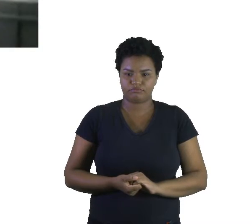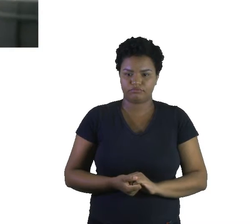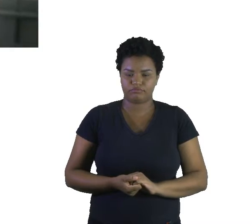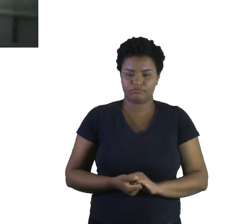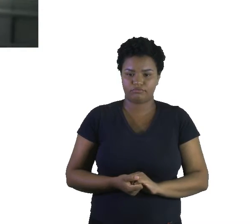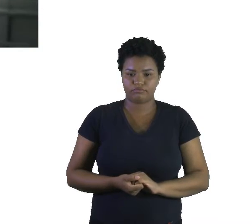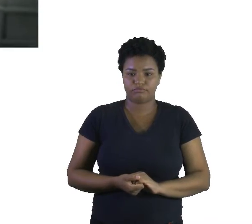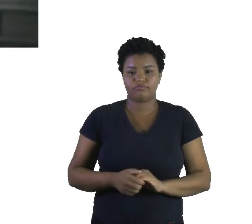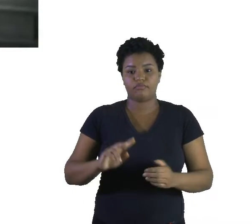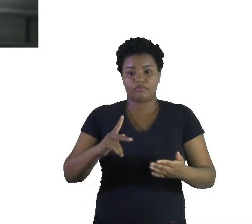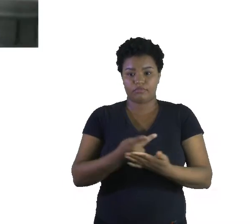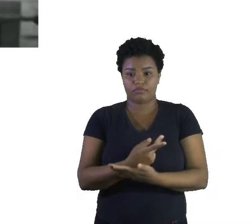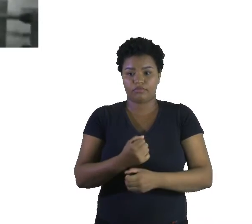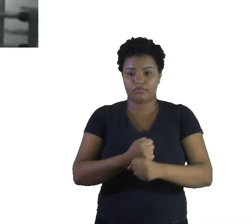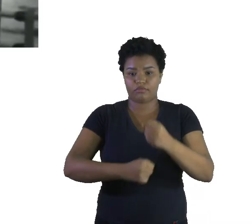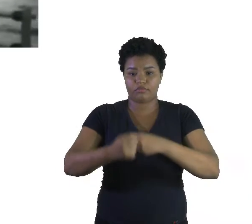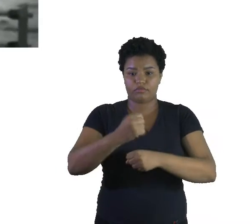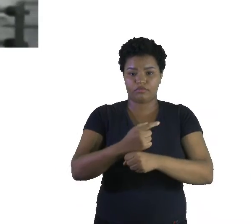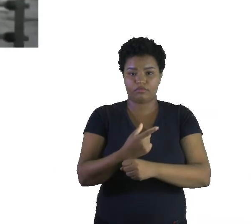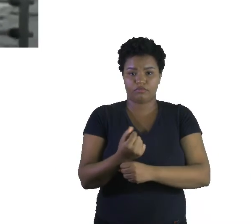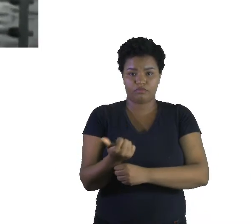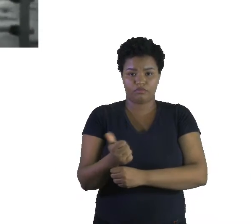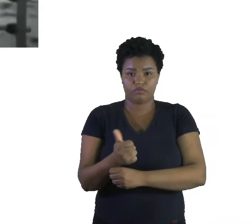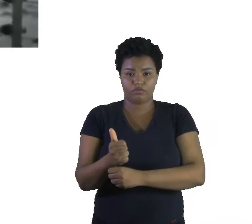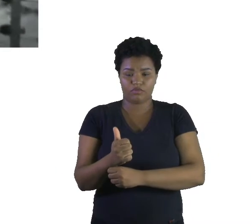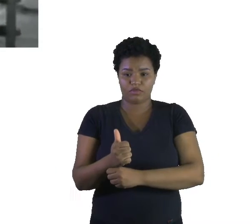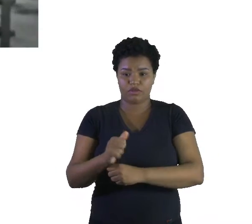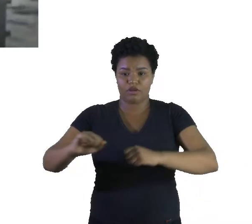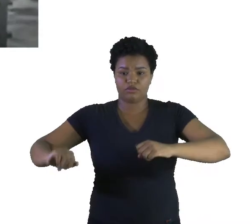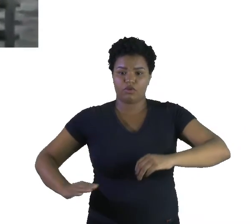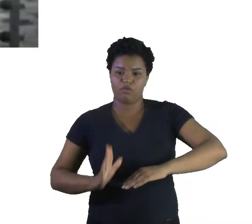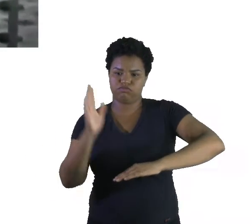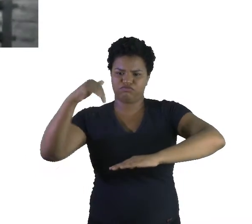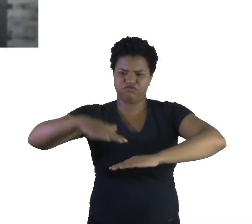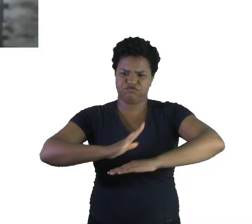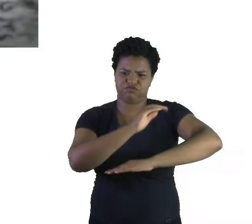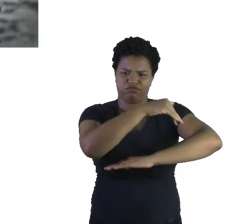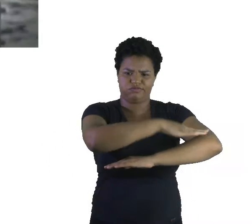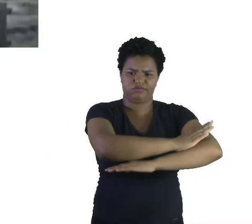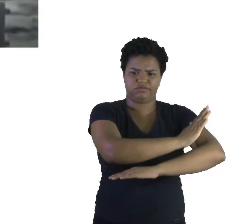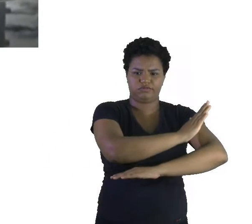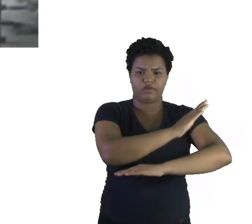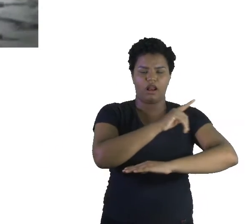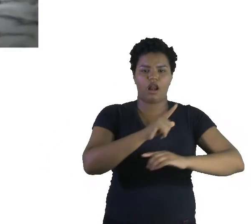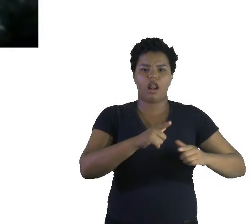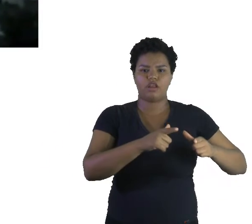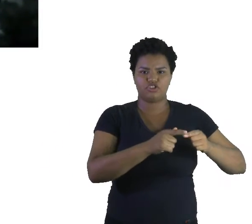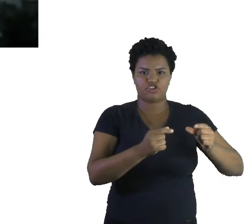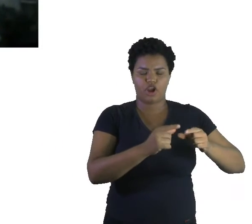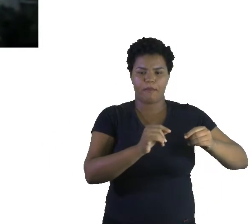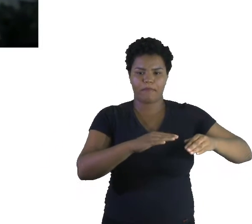Como aconteceu em 2011, quando um tsunami devastador atingiu a costa leste do Japão.